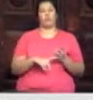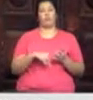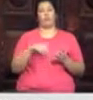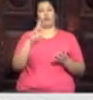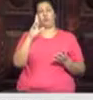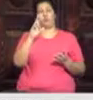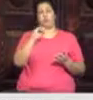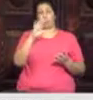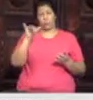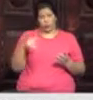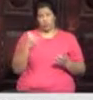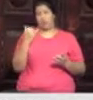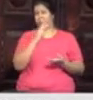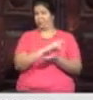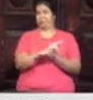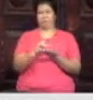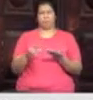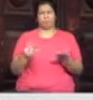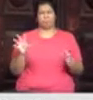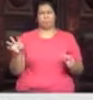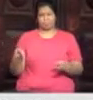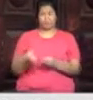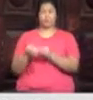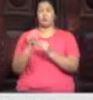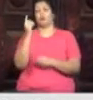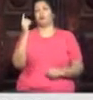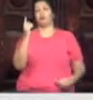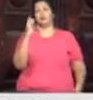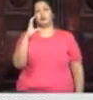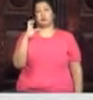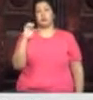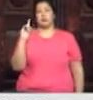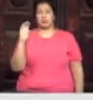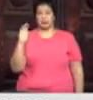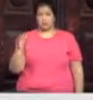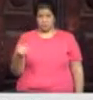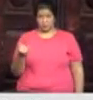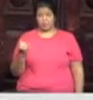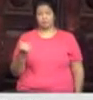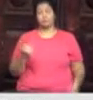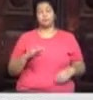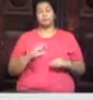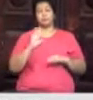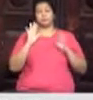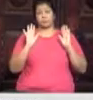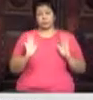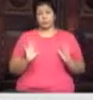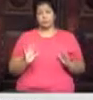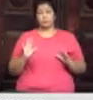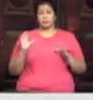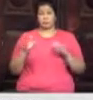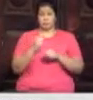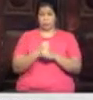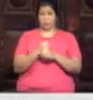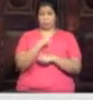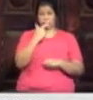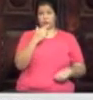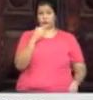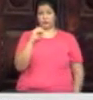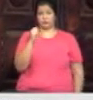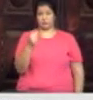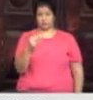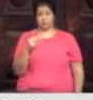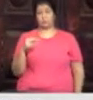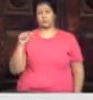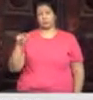esquecer. Mas, além disso, a Fundação CCERJ, em 2013, recebeu a incumbência por parte da